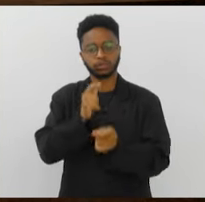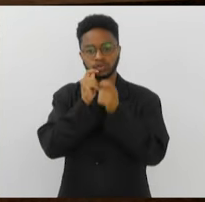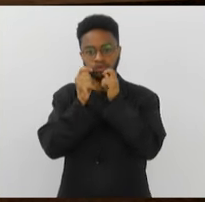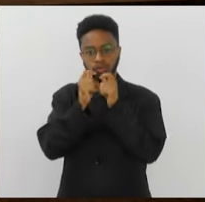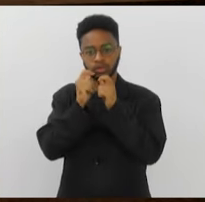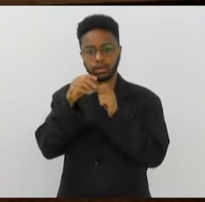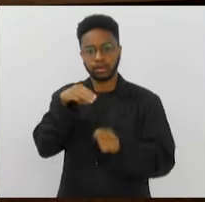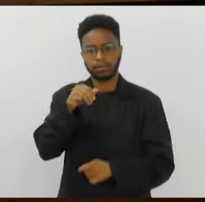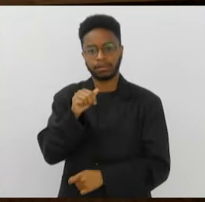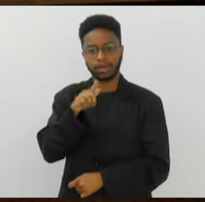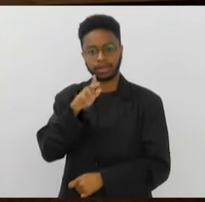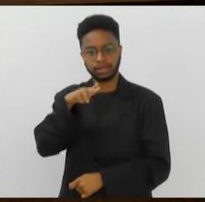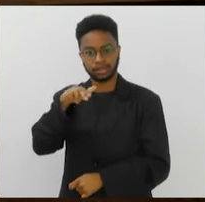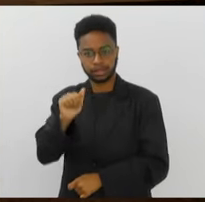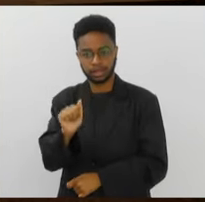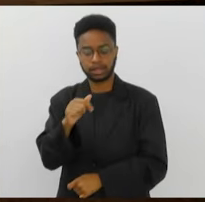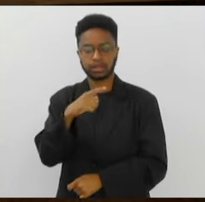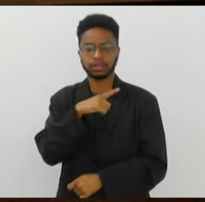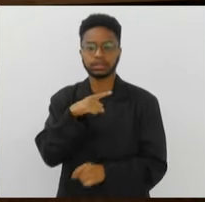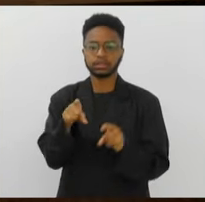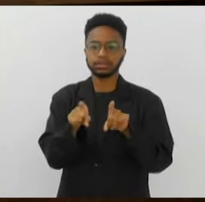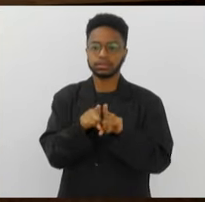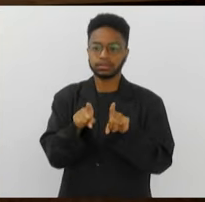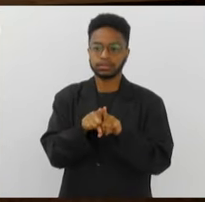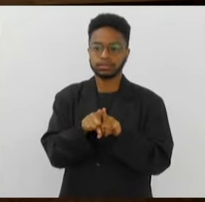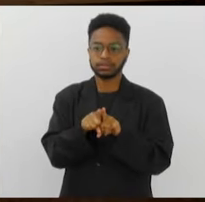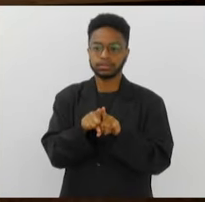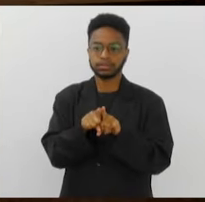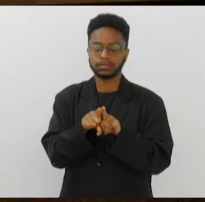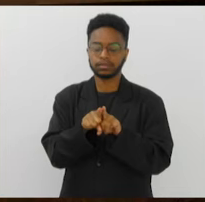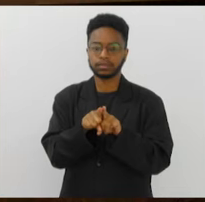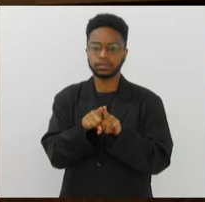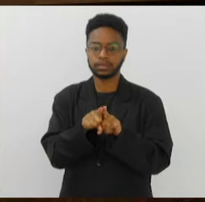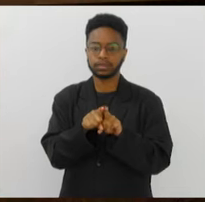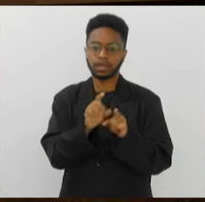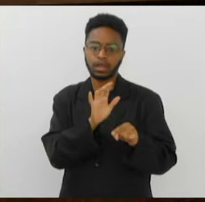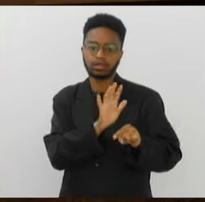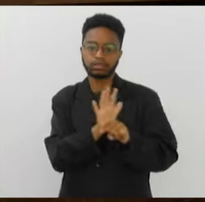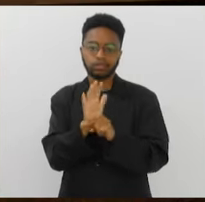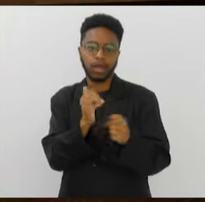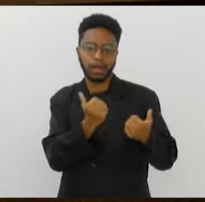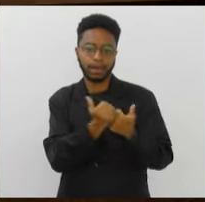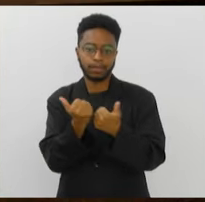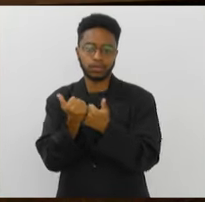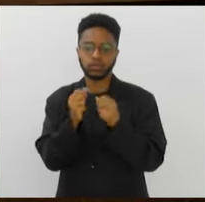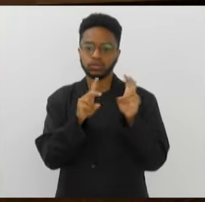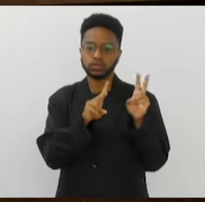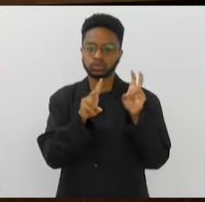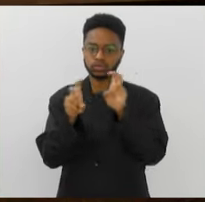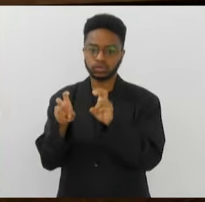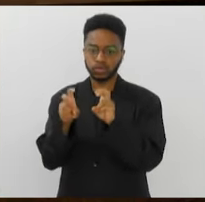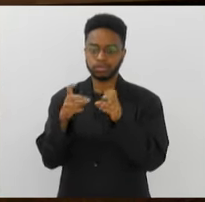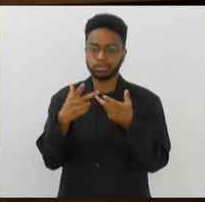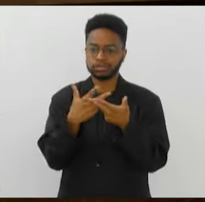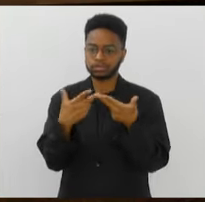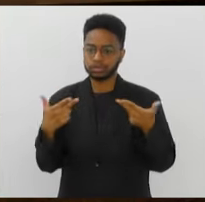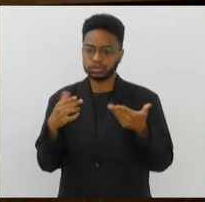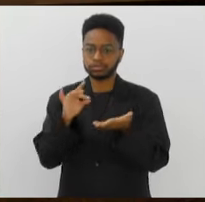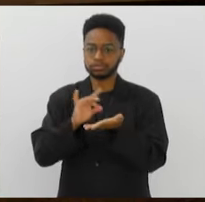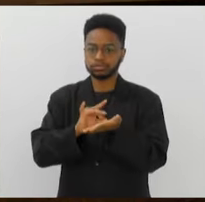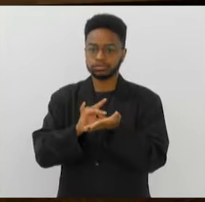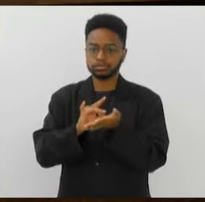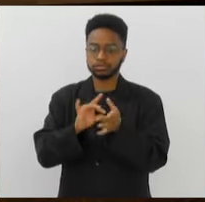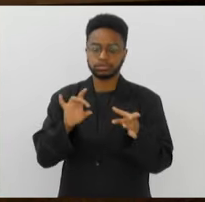jornalista Magna Vita tem dado contribuições sobre fatos que são